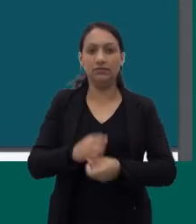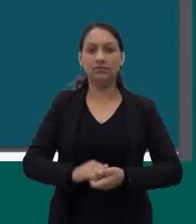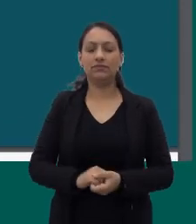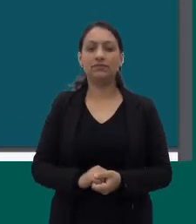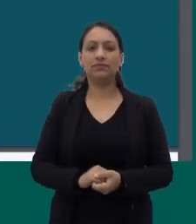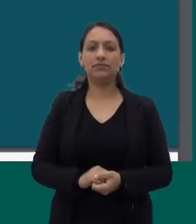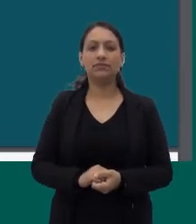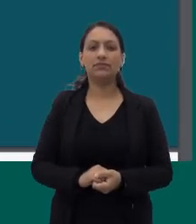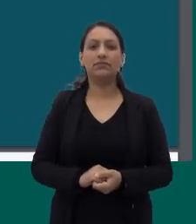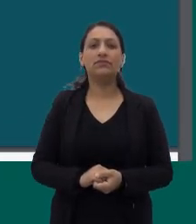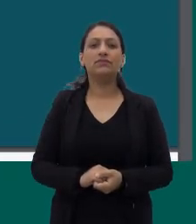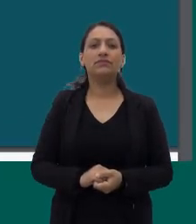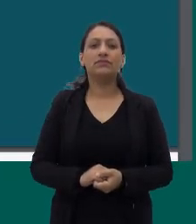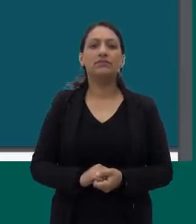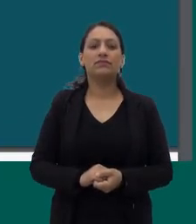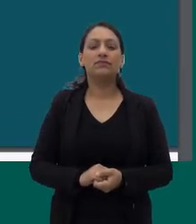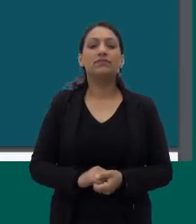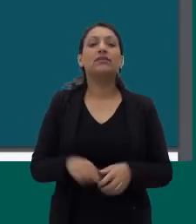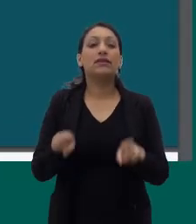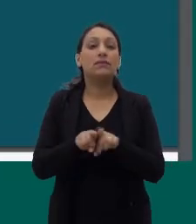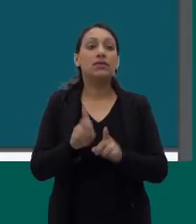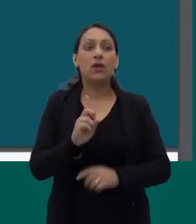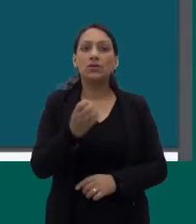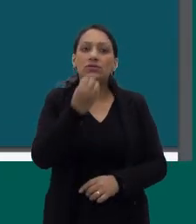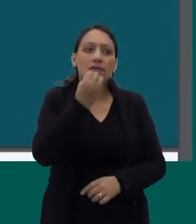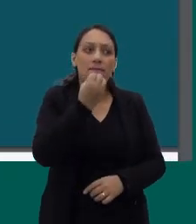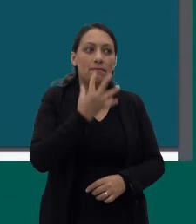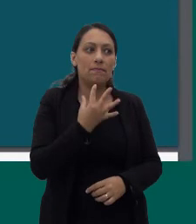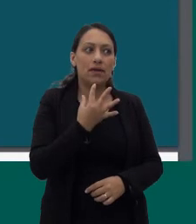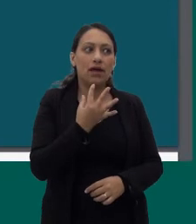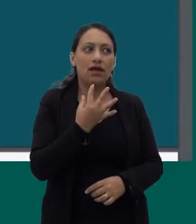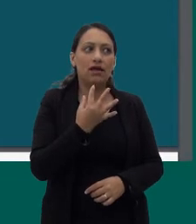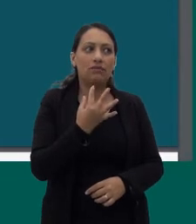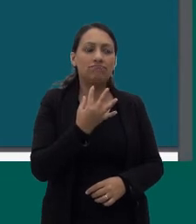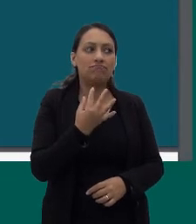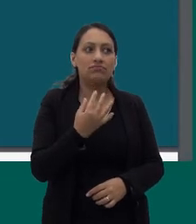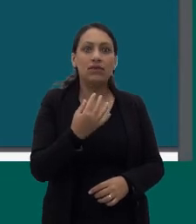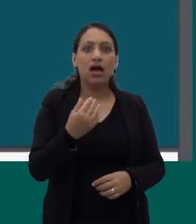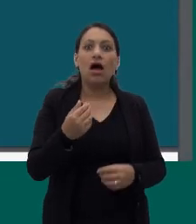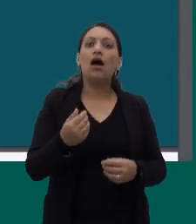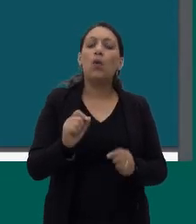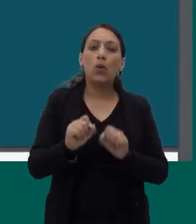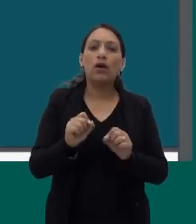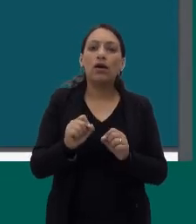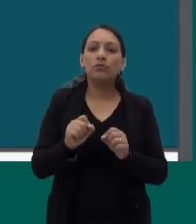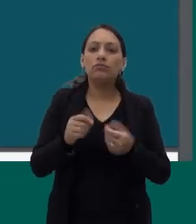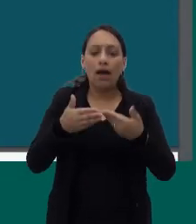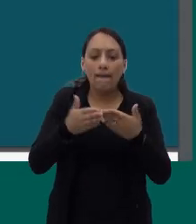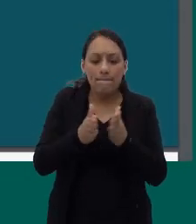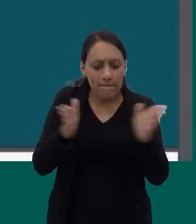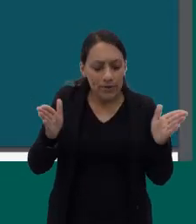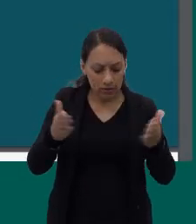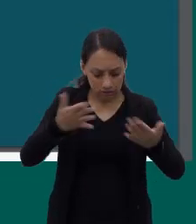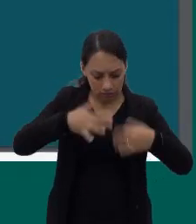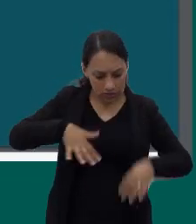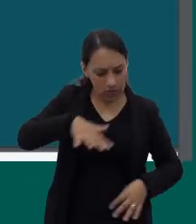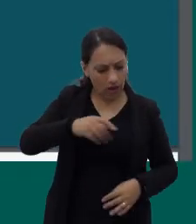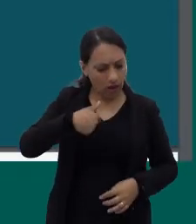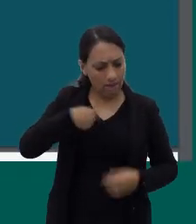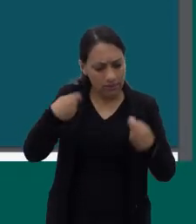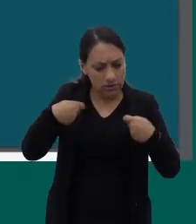Admitir que não se está bem já abre um espaço para se cuidar. Como eu não estou bem, eu vou me cuidar nesse